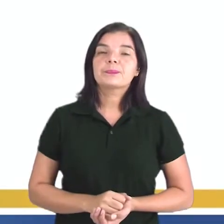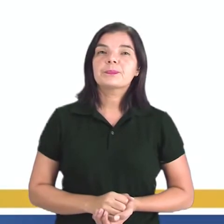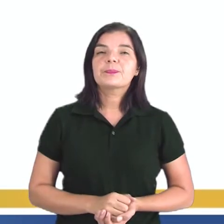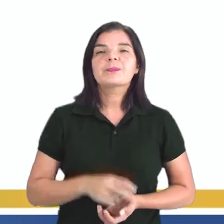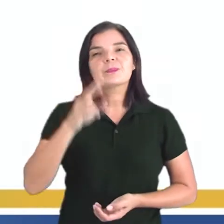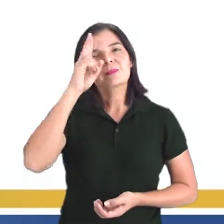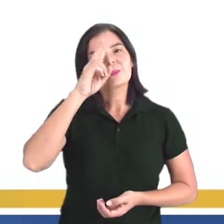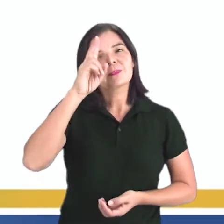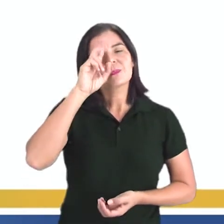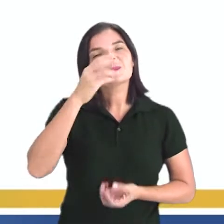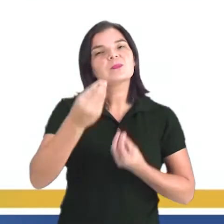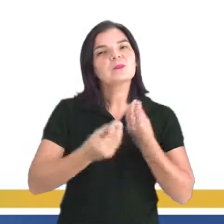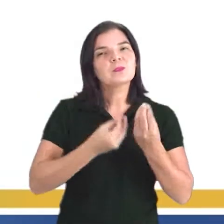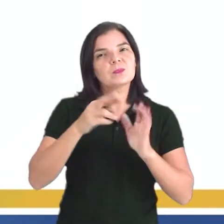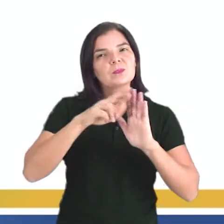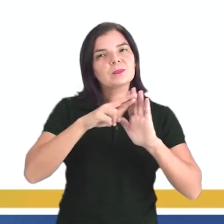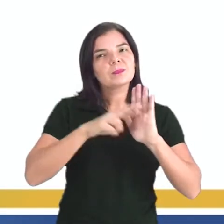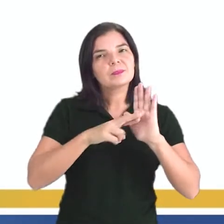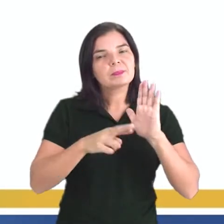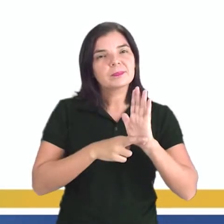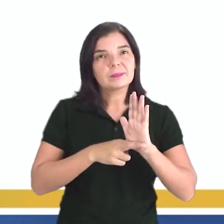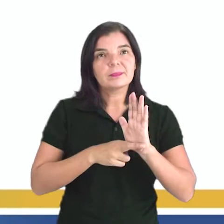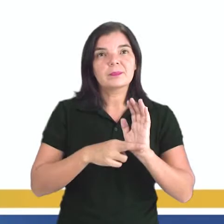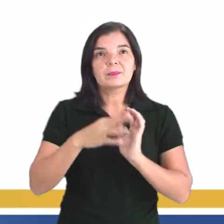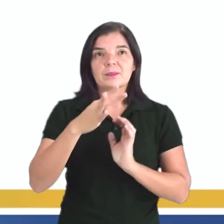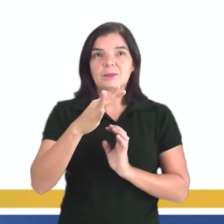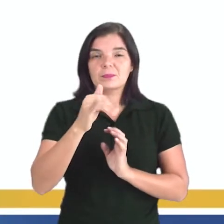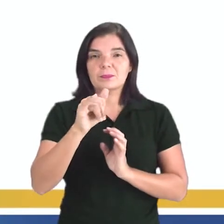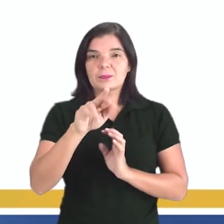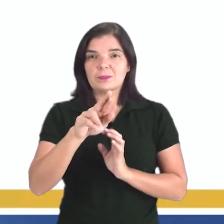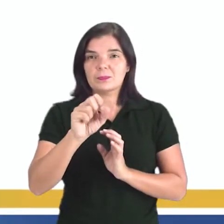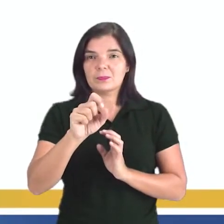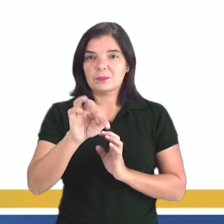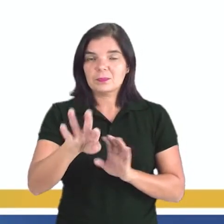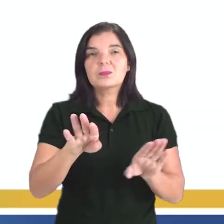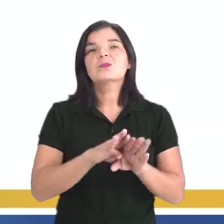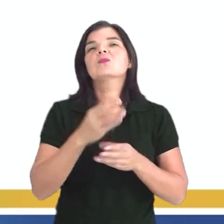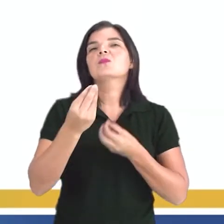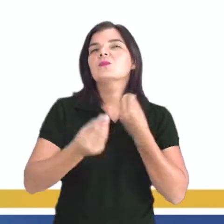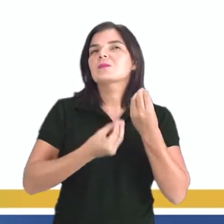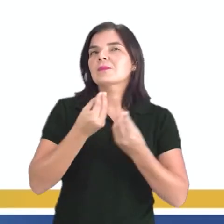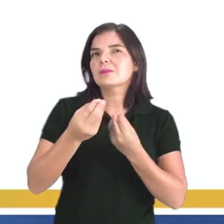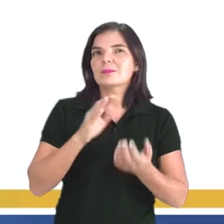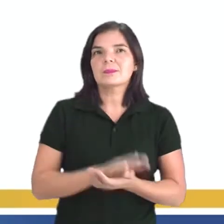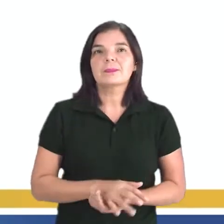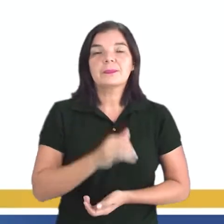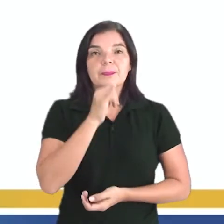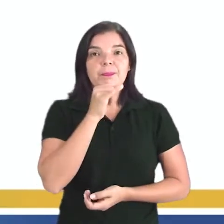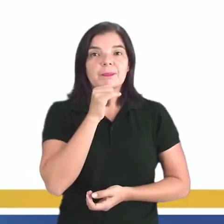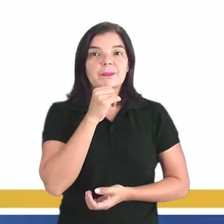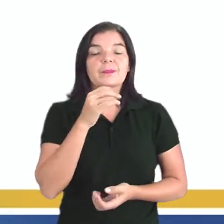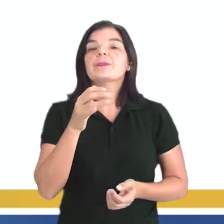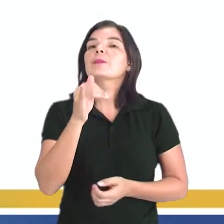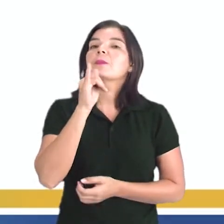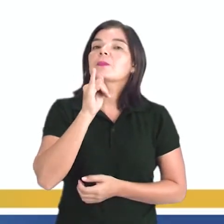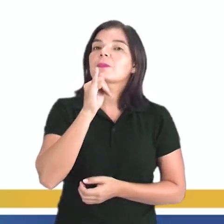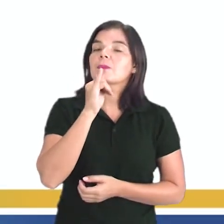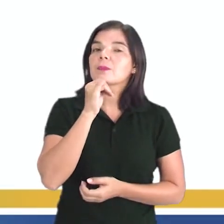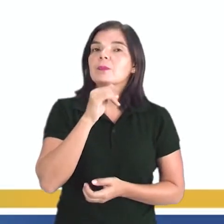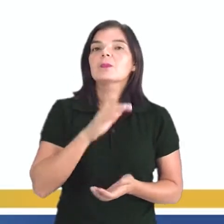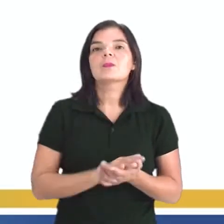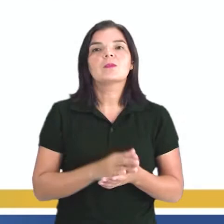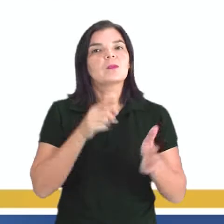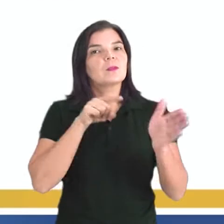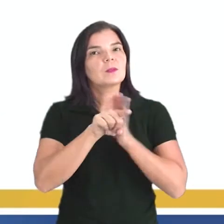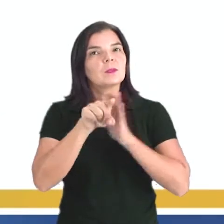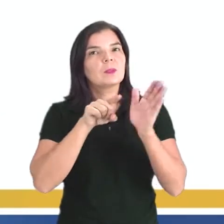Vamos relembrar, então, um pouquinho das regras do simple future, do futuro com will. Como que elas funcionam? Então, observem aí alguns exemplos. Para fazer